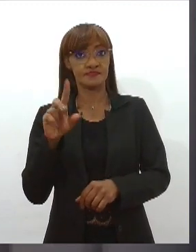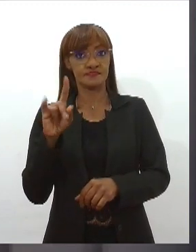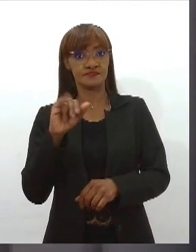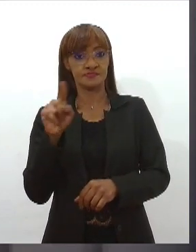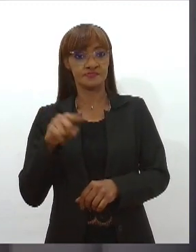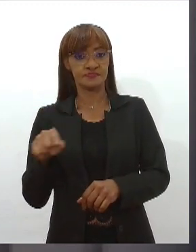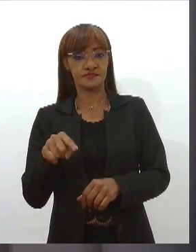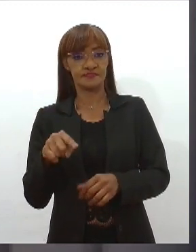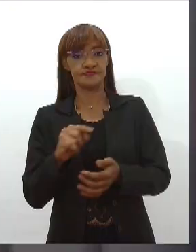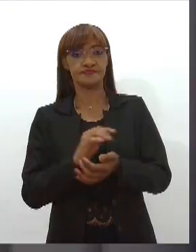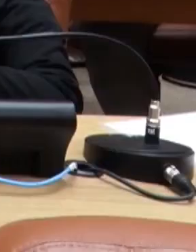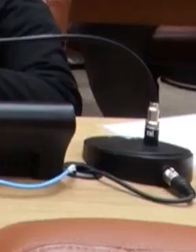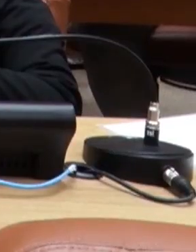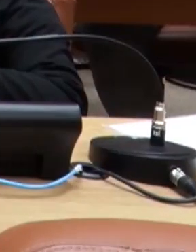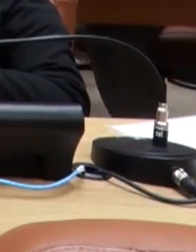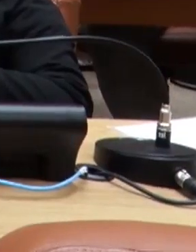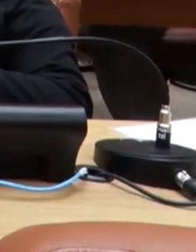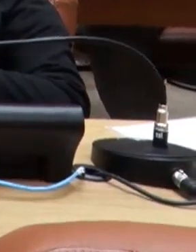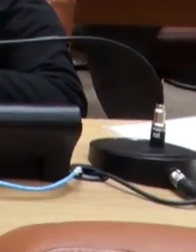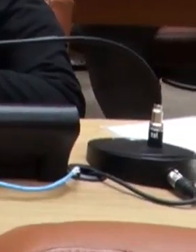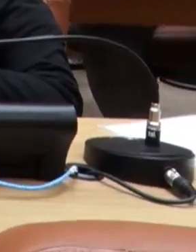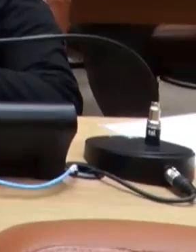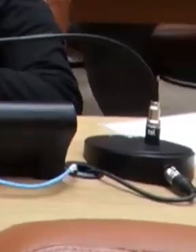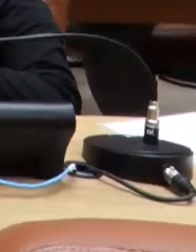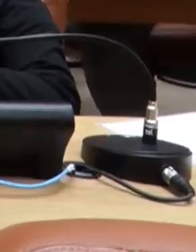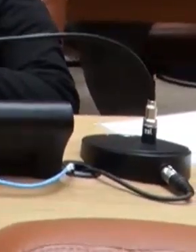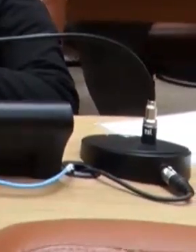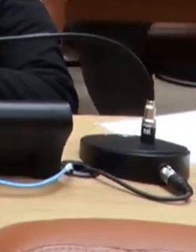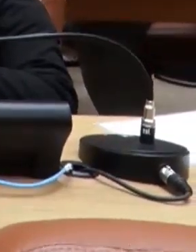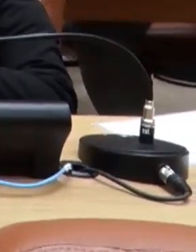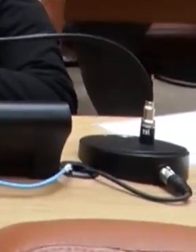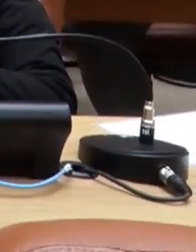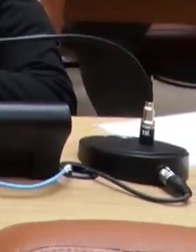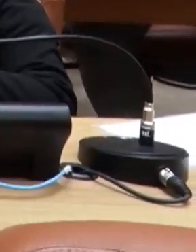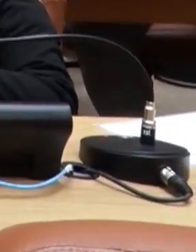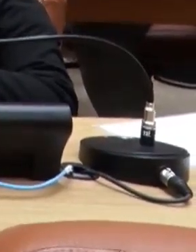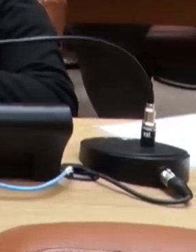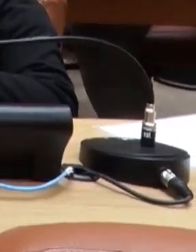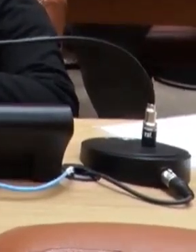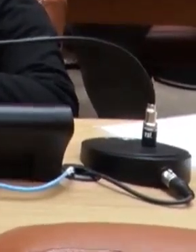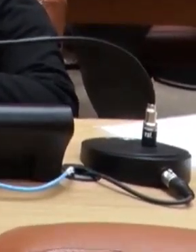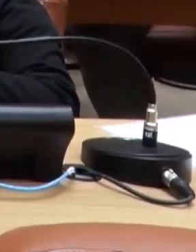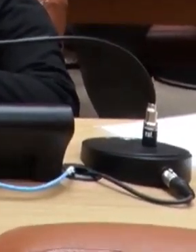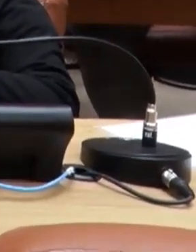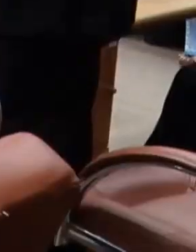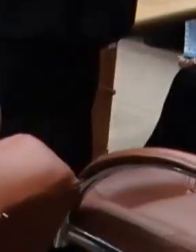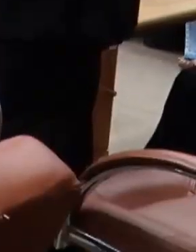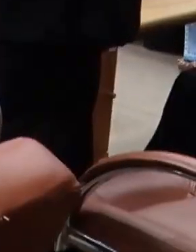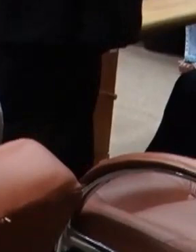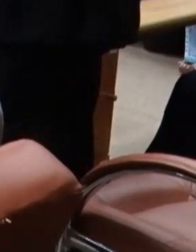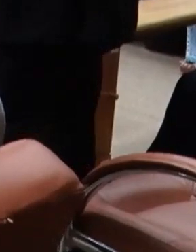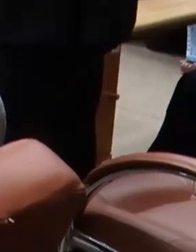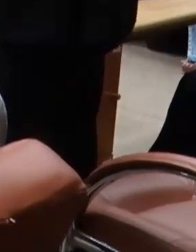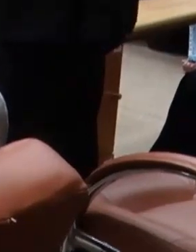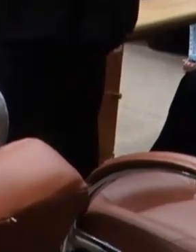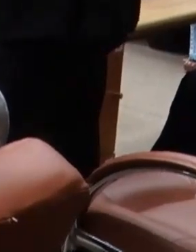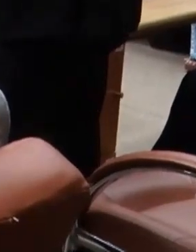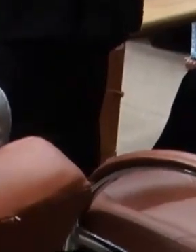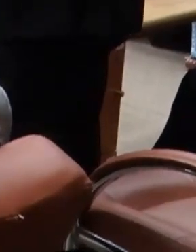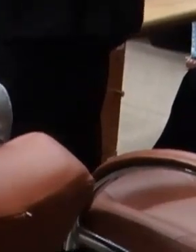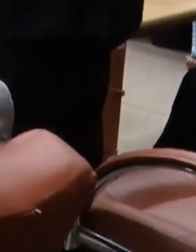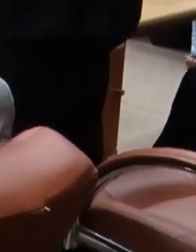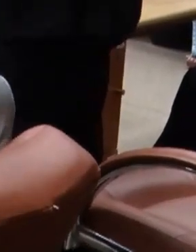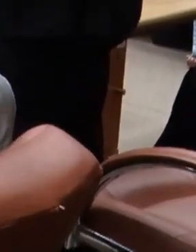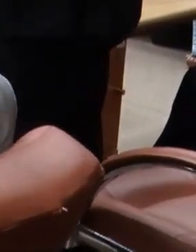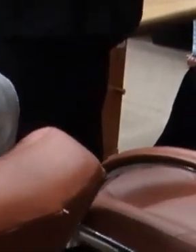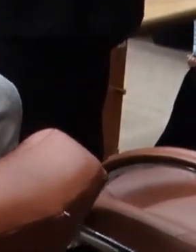Sergipe. No dia 8 de março, Dia Internacional da Mulher, a partir das 11 horas, a Assembleia Legislativa